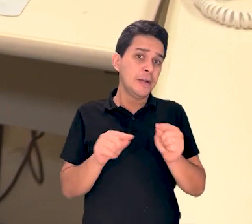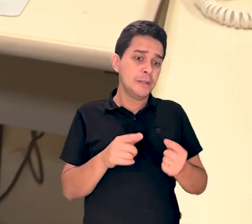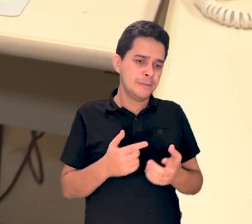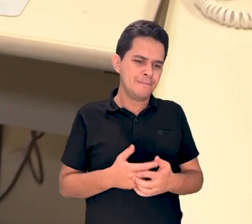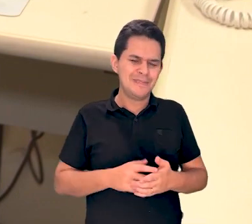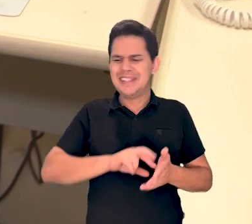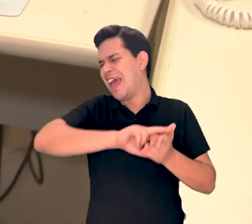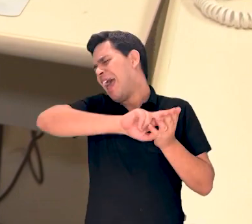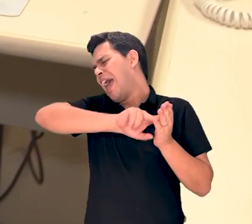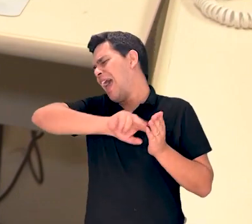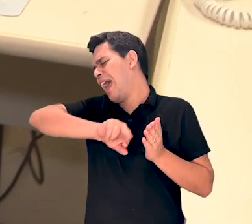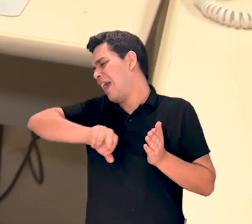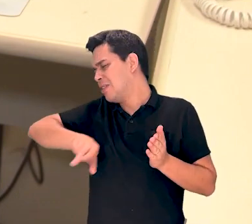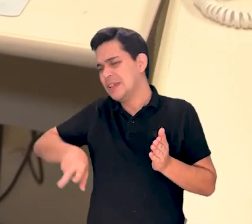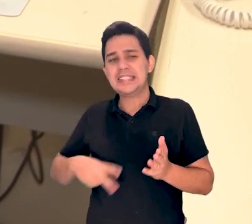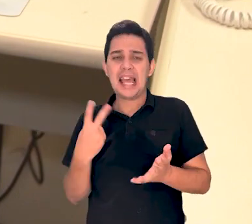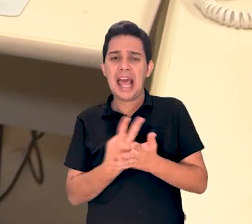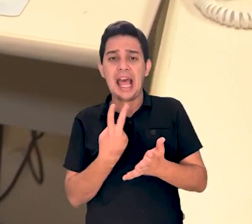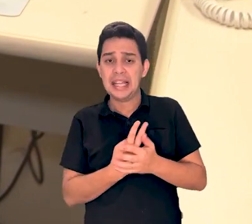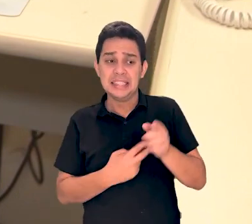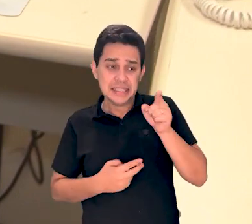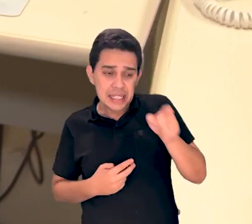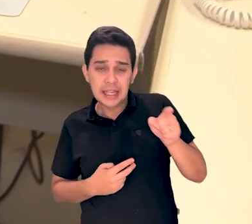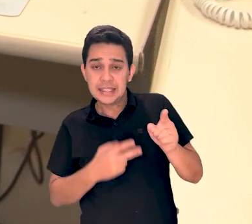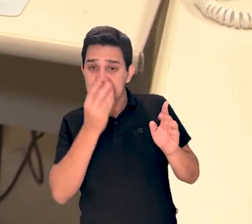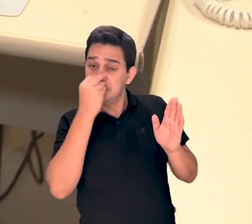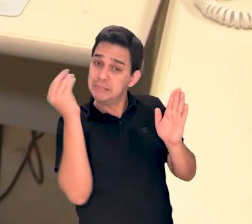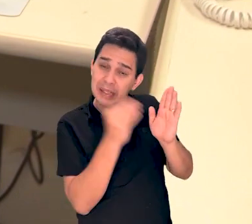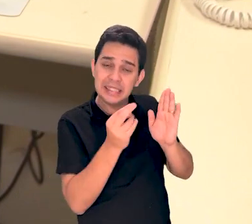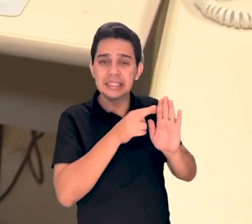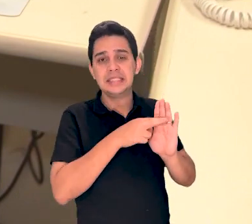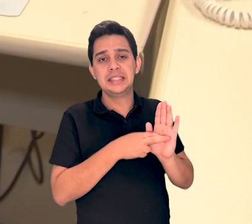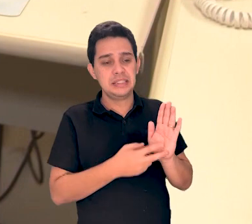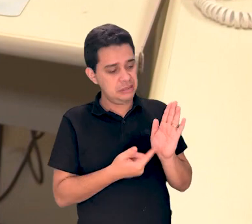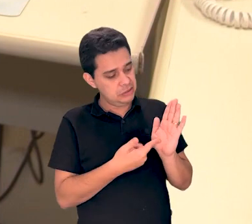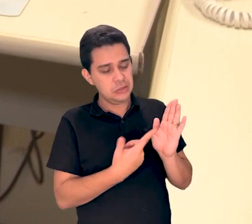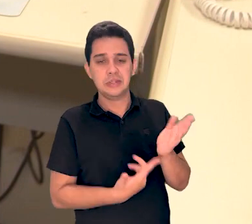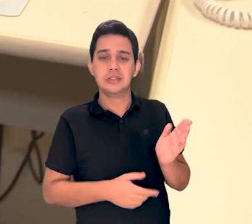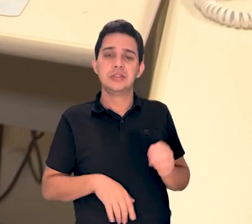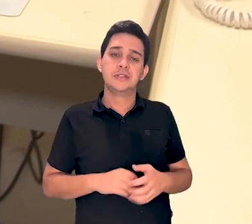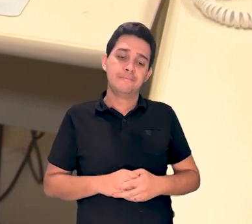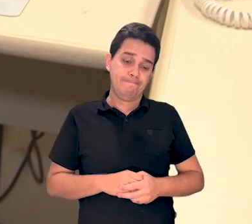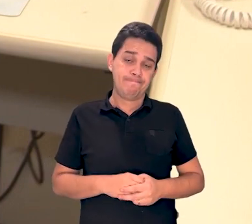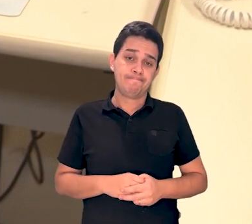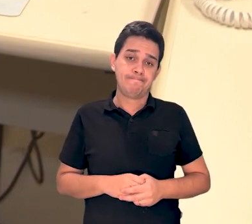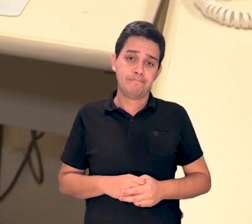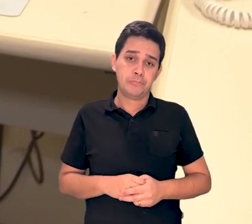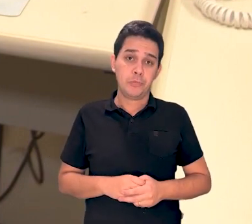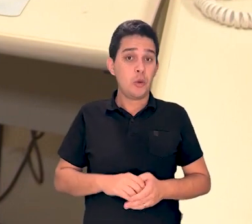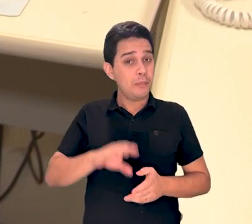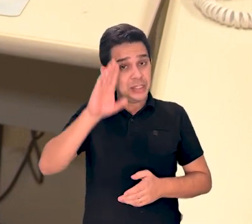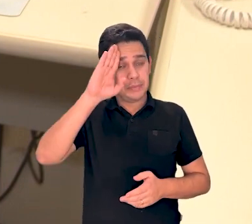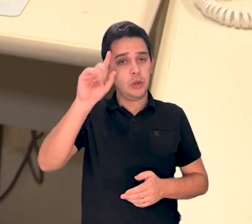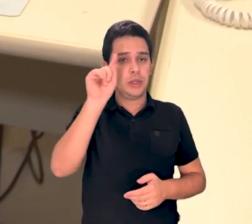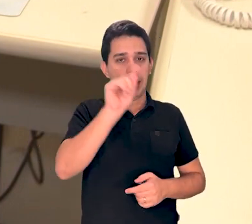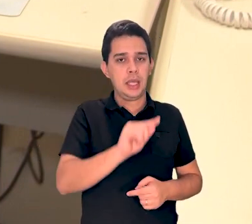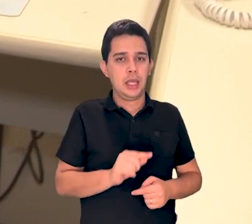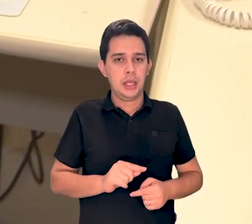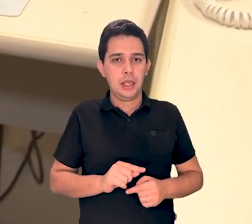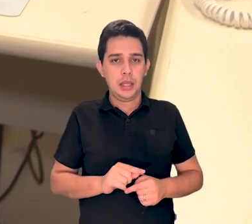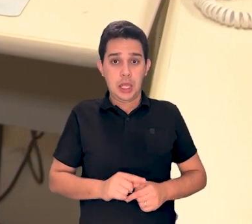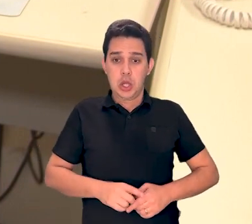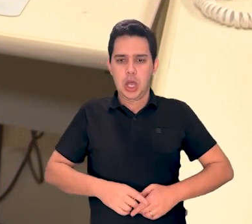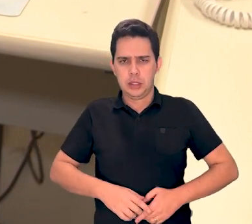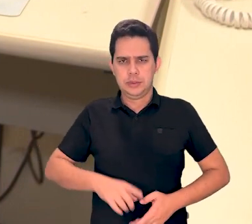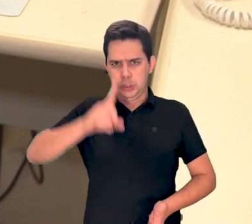enfim uma série de questões que dizem com a forma de prestação dos serviços o ponto é que eles não cumprem